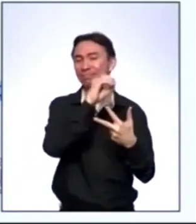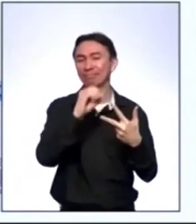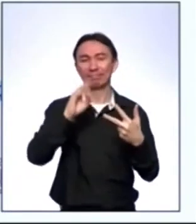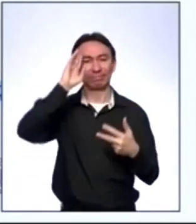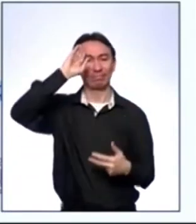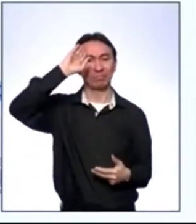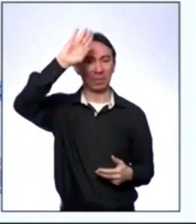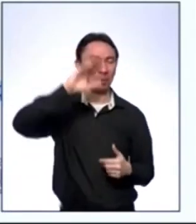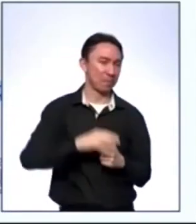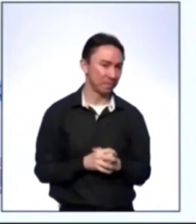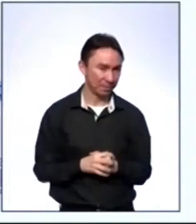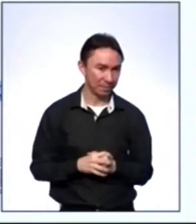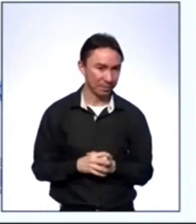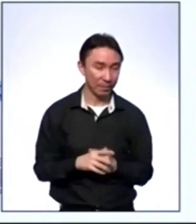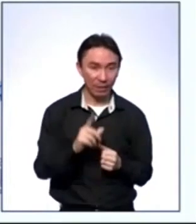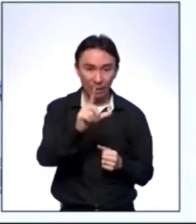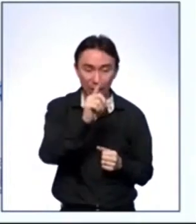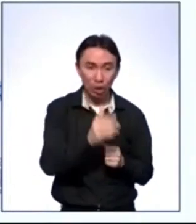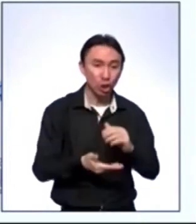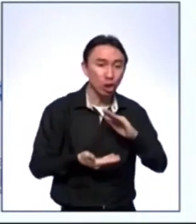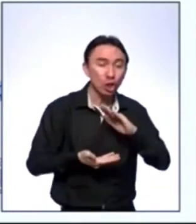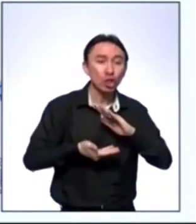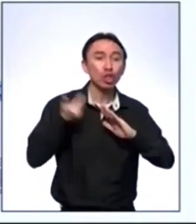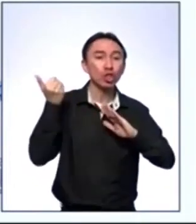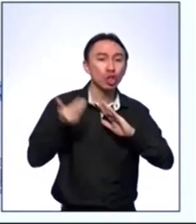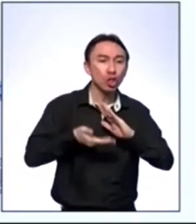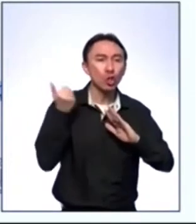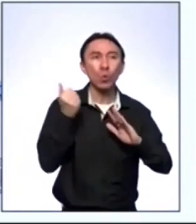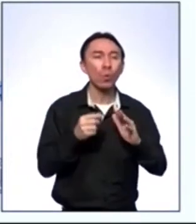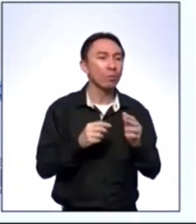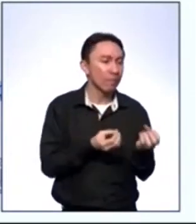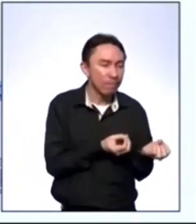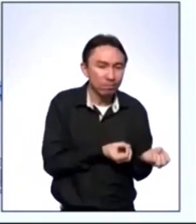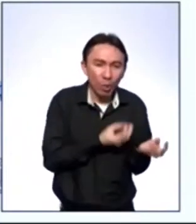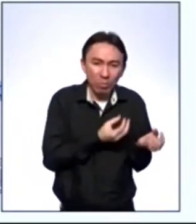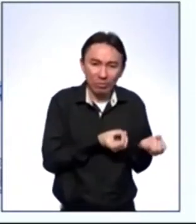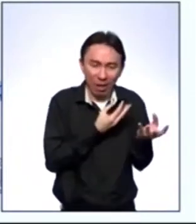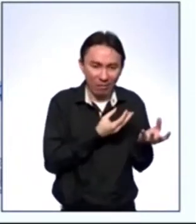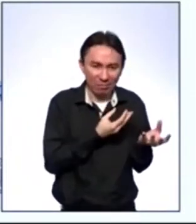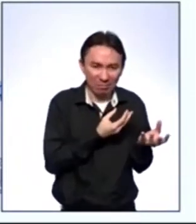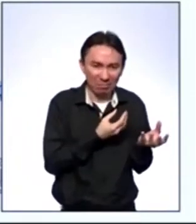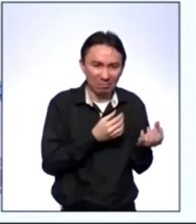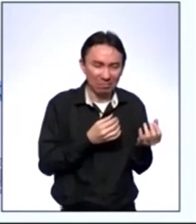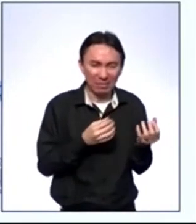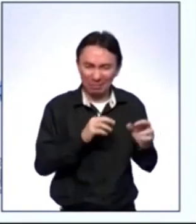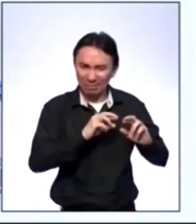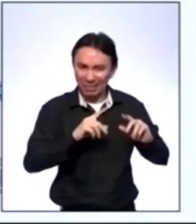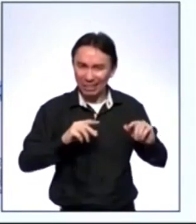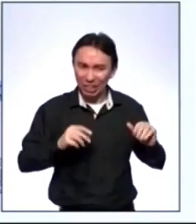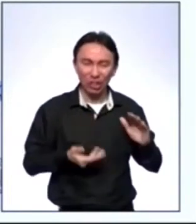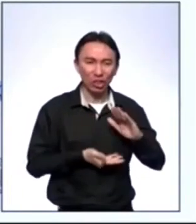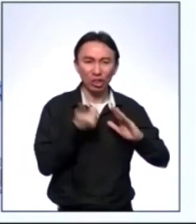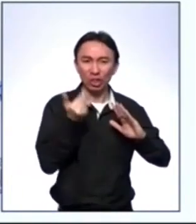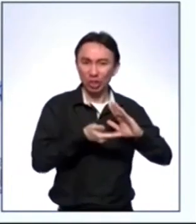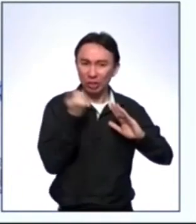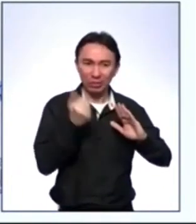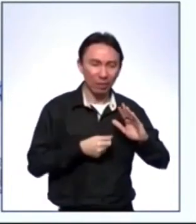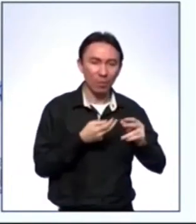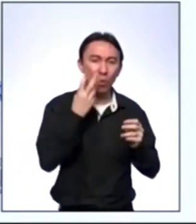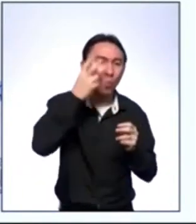tá? Eles retiram informações e dados, notadamente no âmbito da cultura,